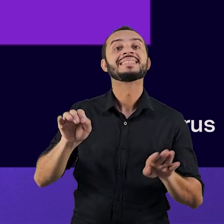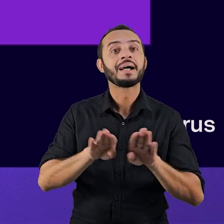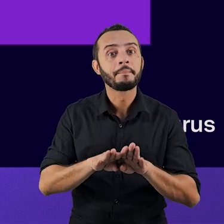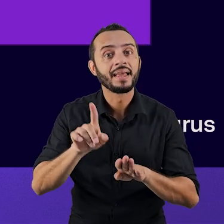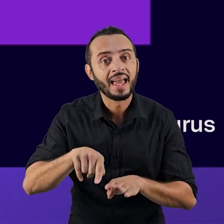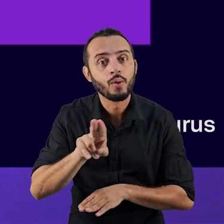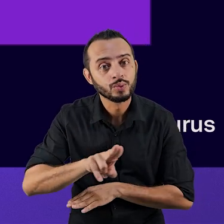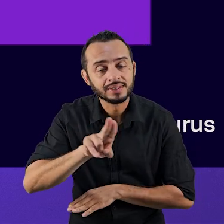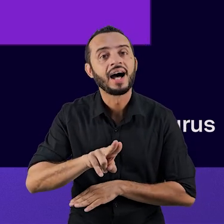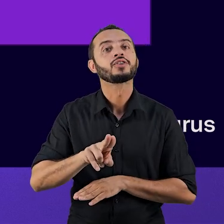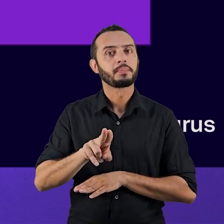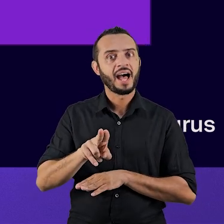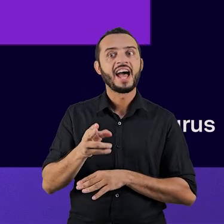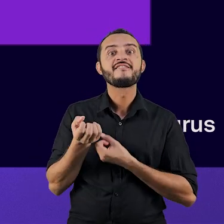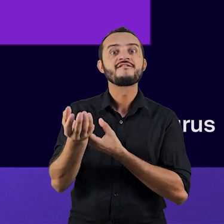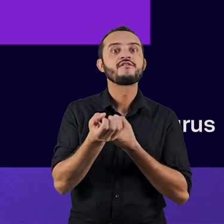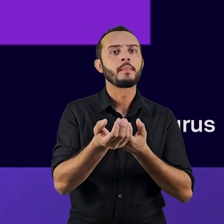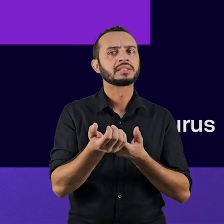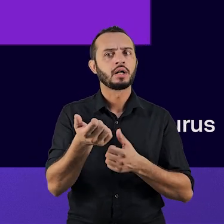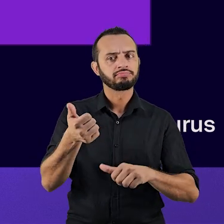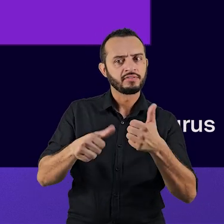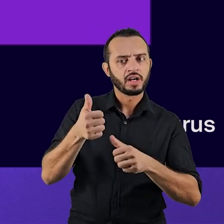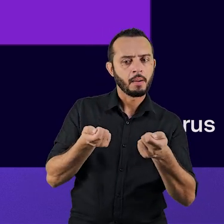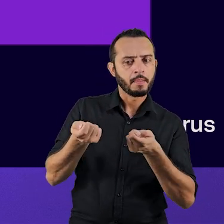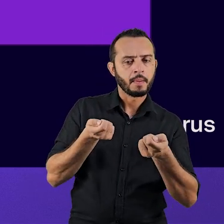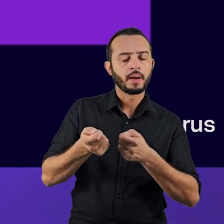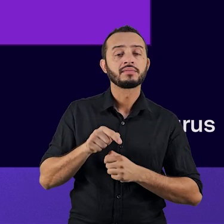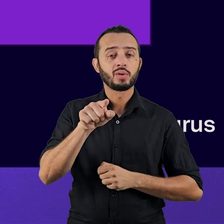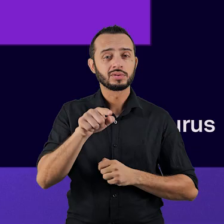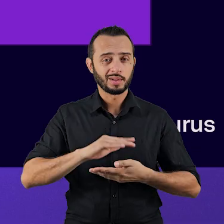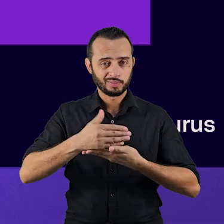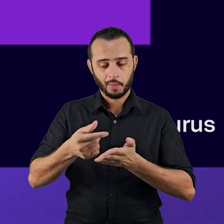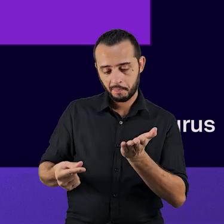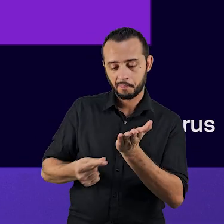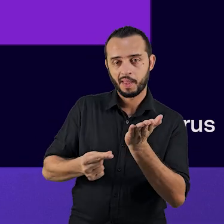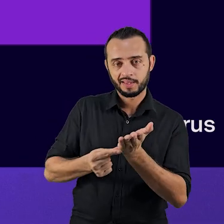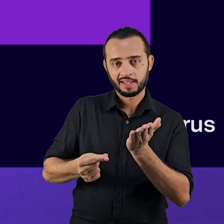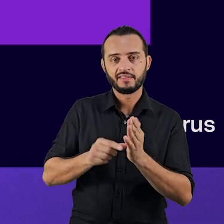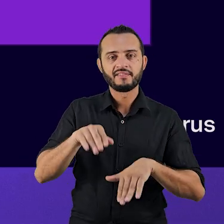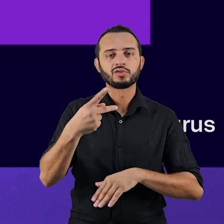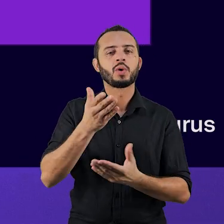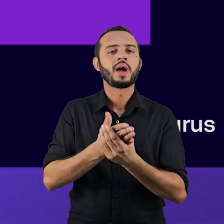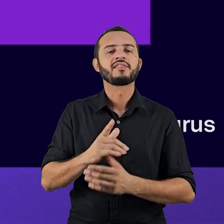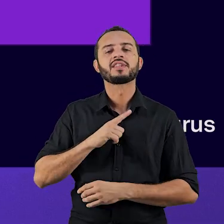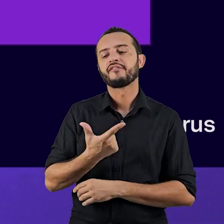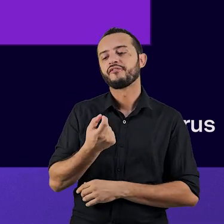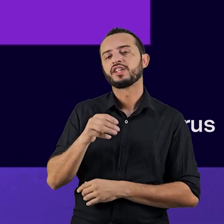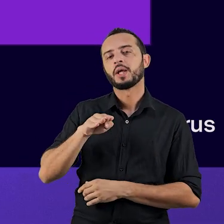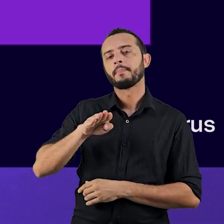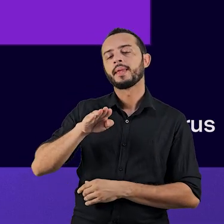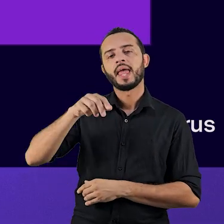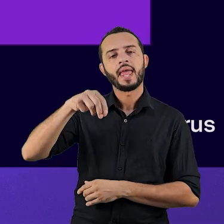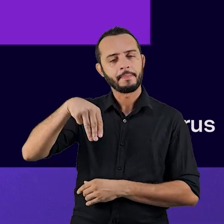medir informação. Então, o seu pendrive, quando você manda um arquivo e o seu arquivo tem 20 megas, ele está medindo a